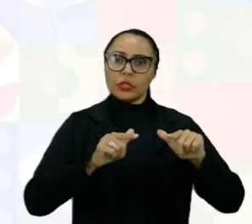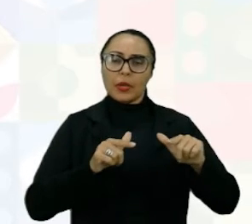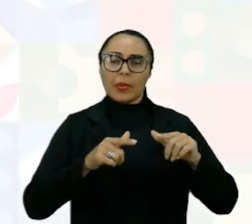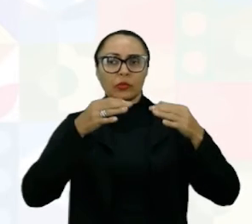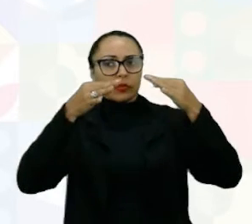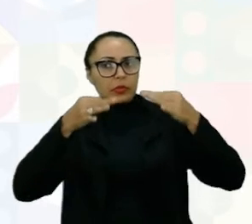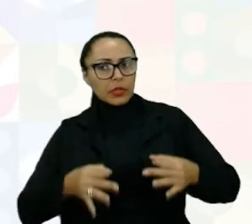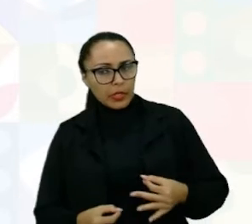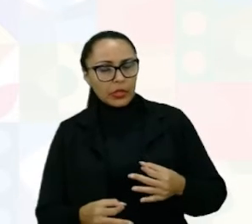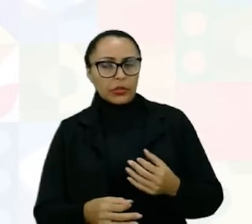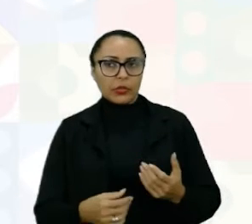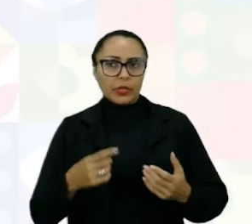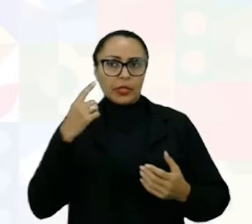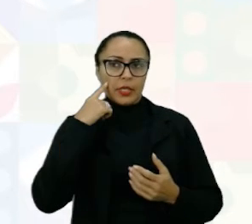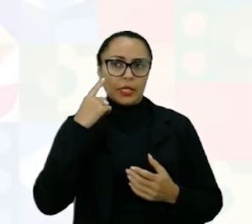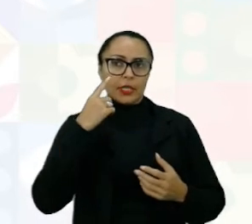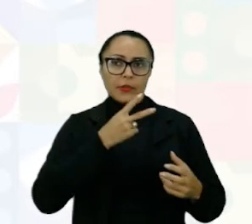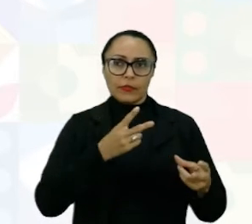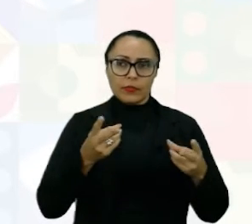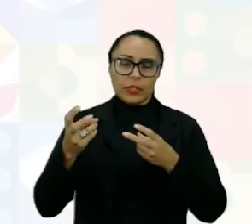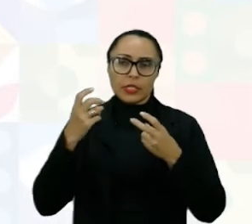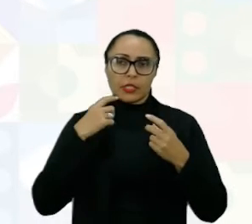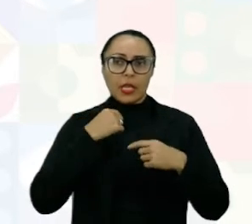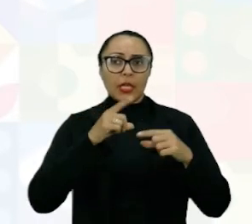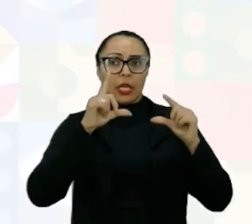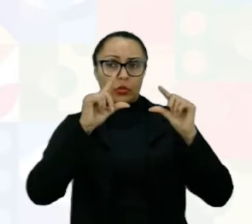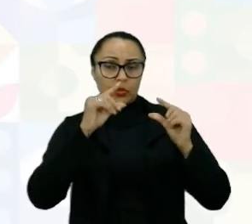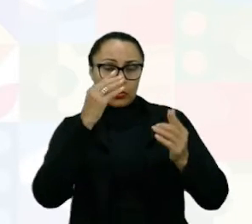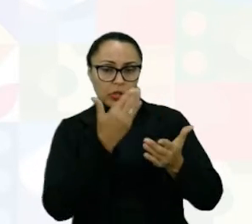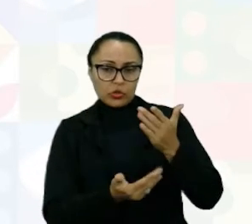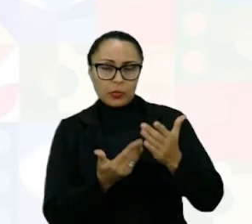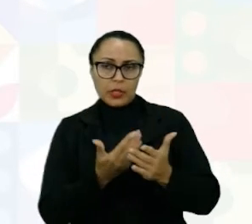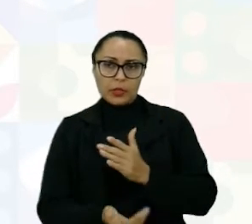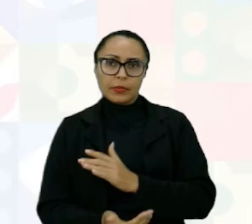ele visa a redução das perdas.